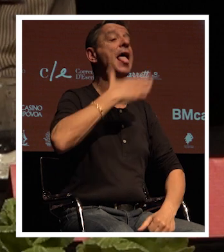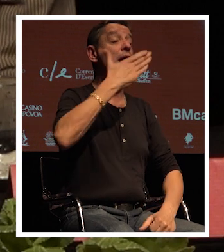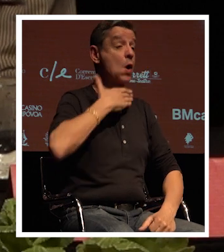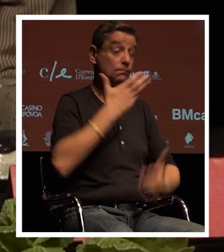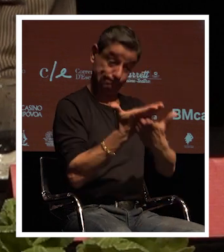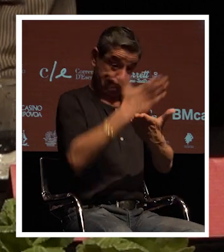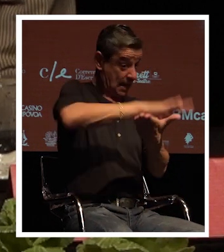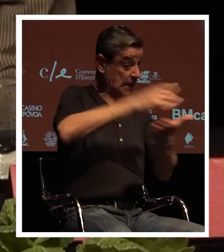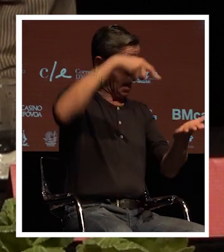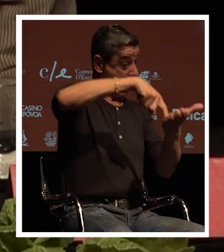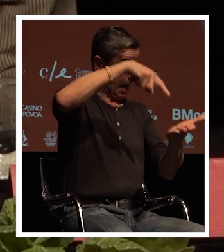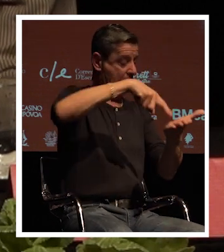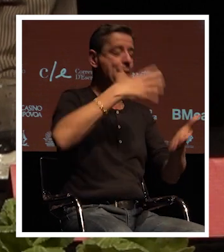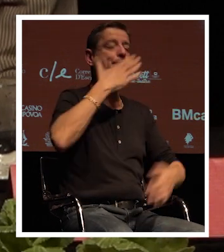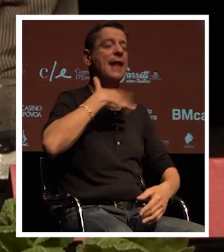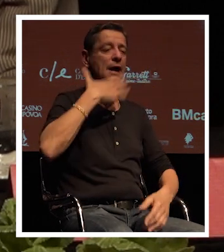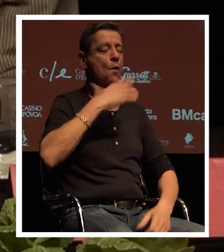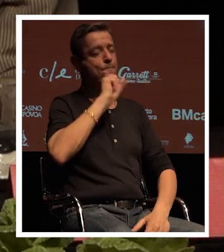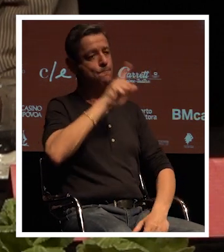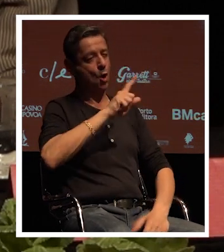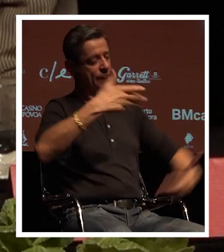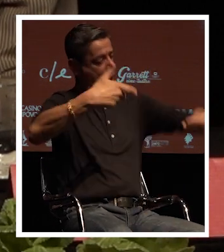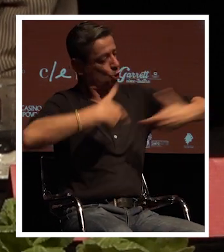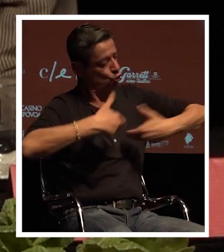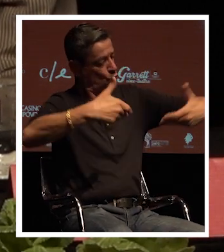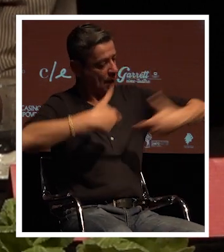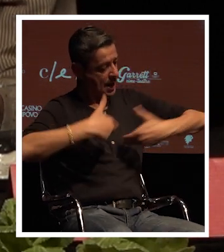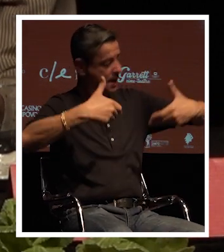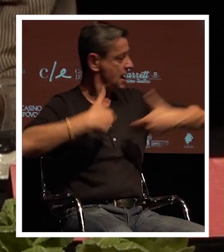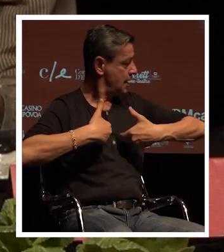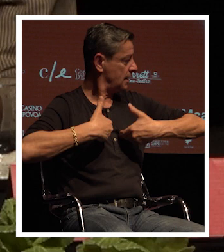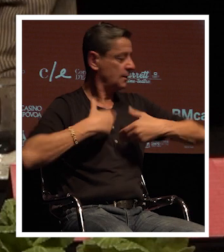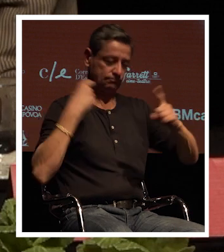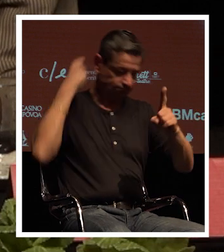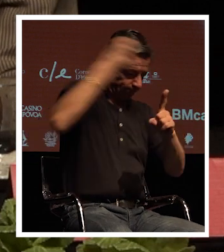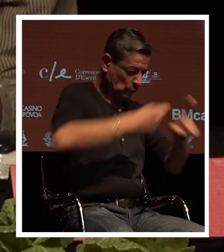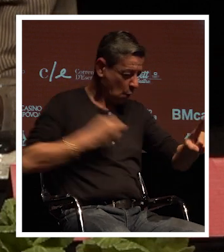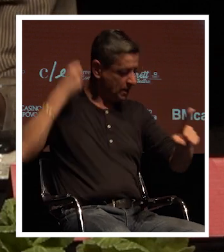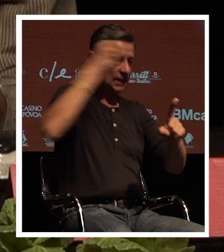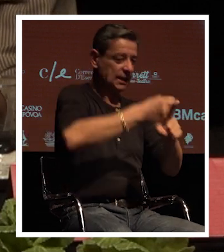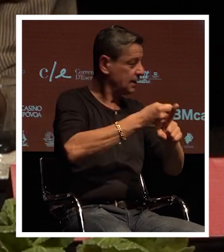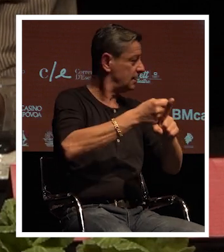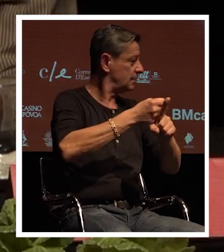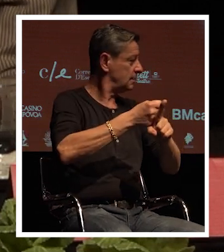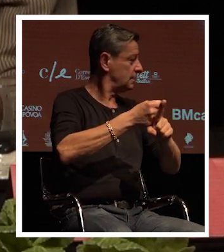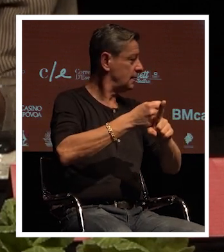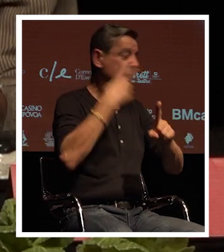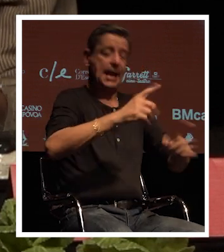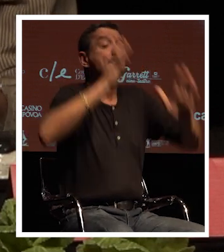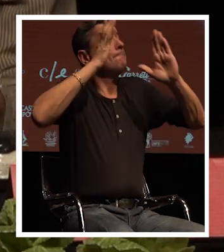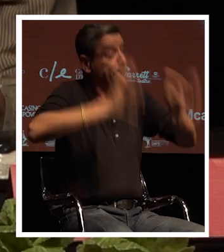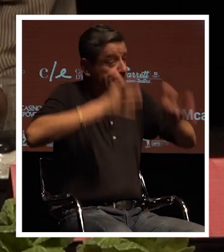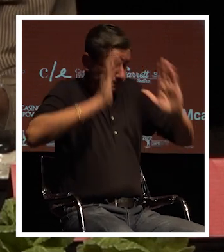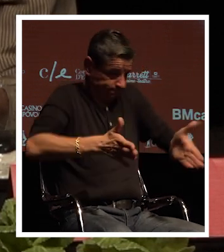em branco que nos pode ajudar a combater a combater o que o que o que é necessário